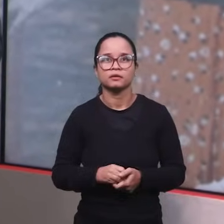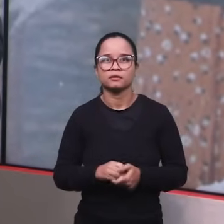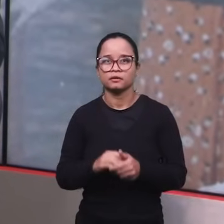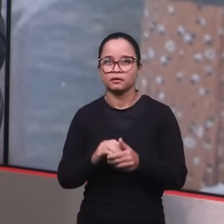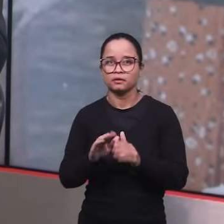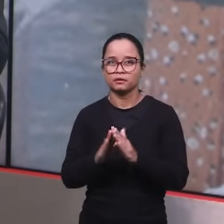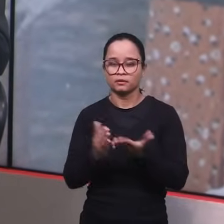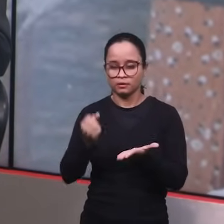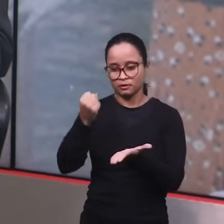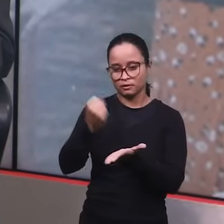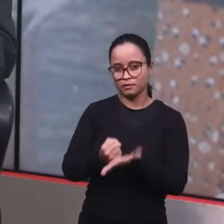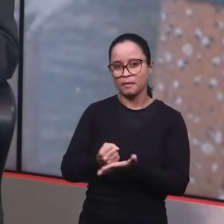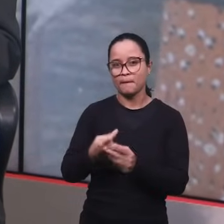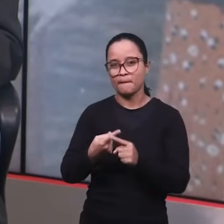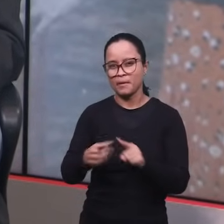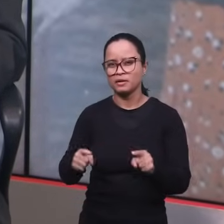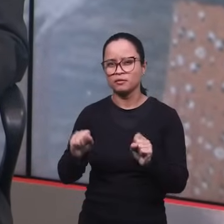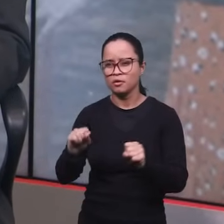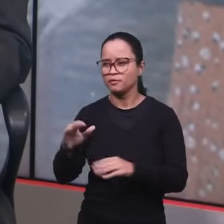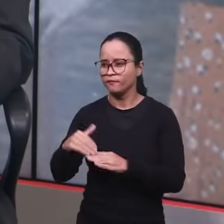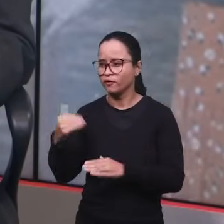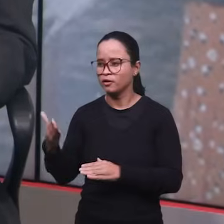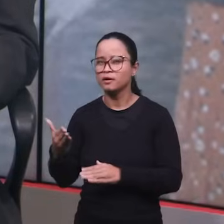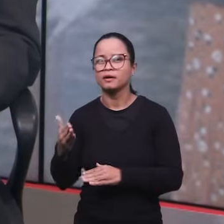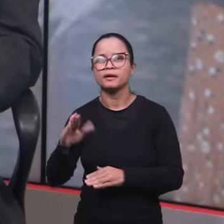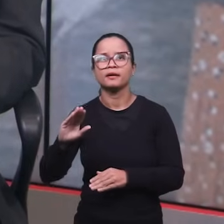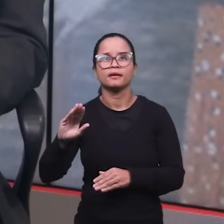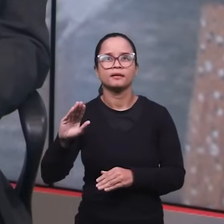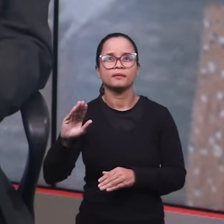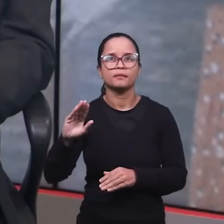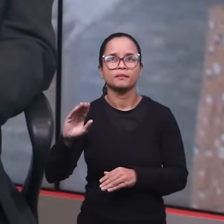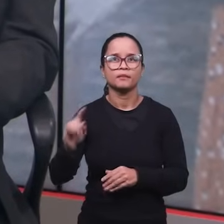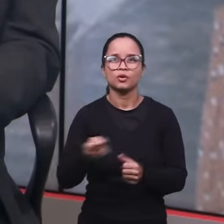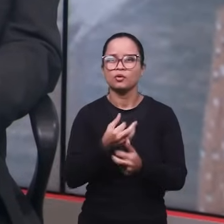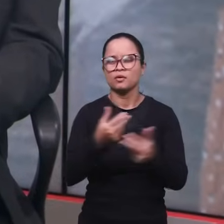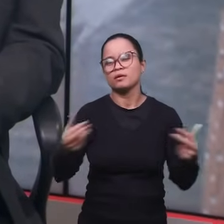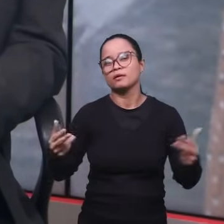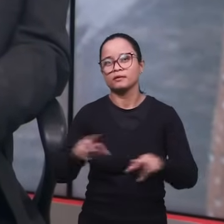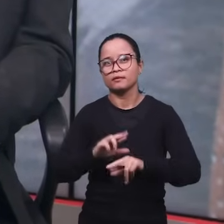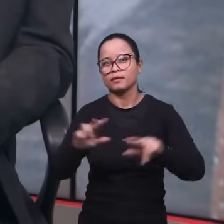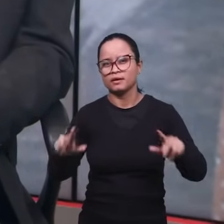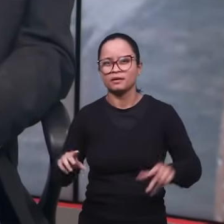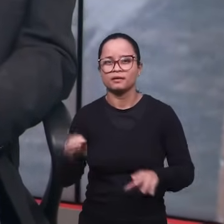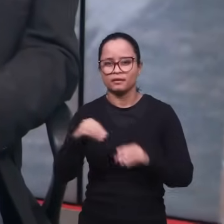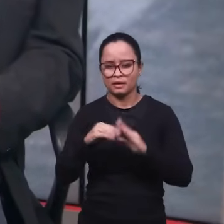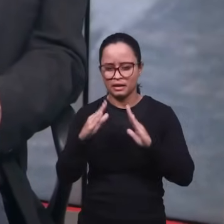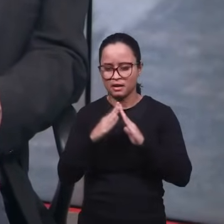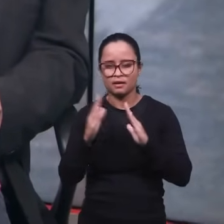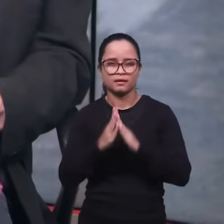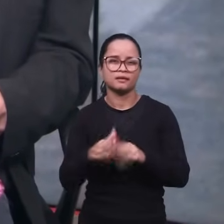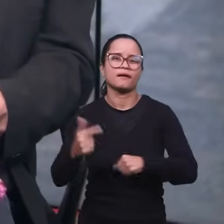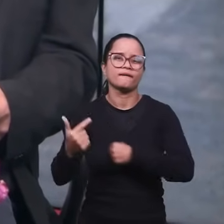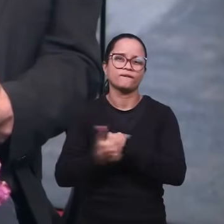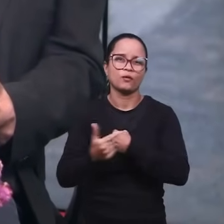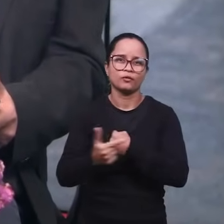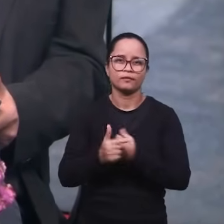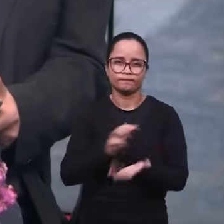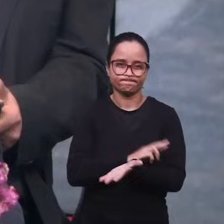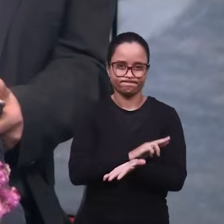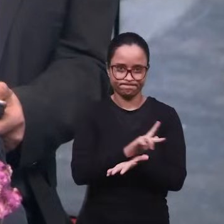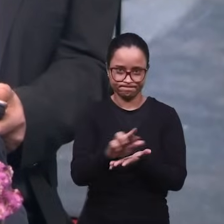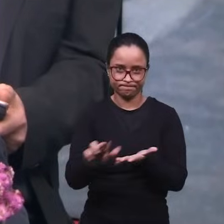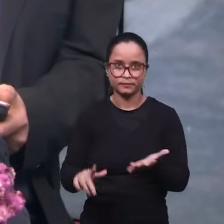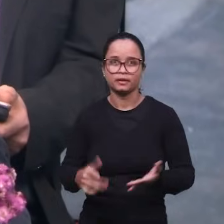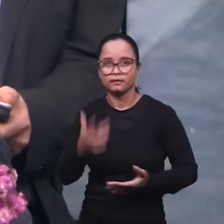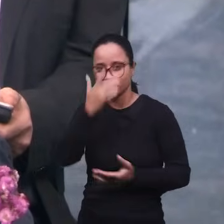carteira assinada, mas eu posso fazer 1000 coisas por fora. Posso dar aula. Principalmente depois da pandemia, com home office, né? Há outras opções. Sim, as pessoas